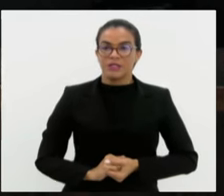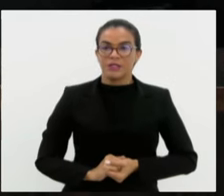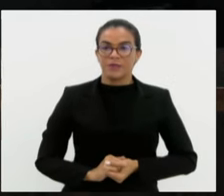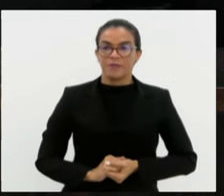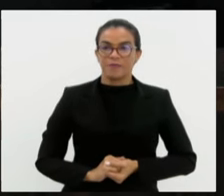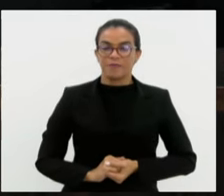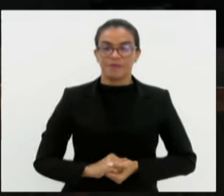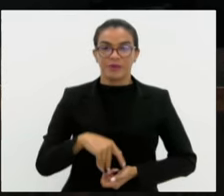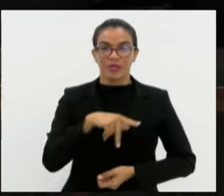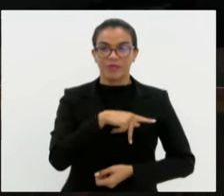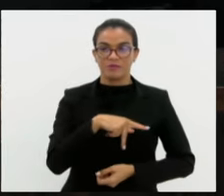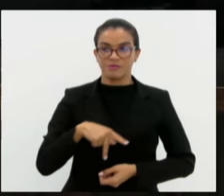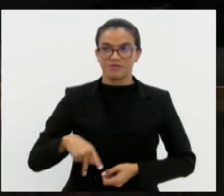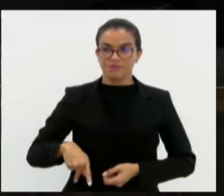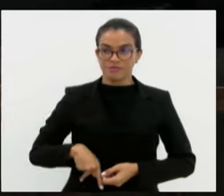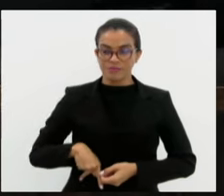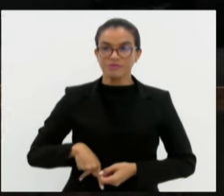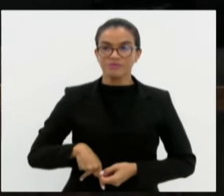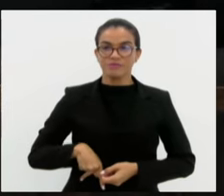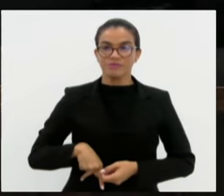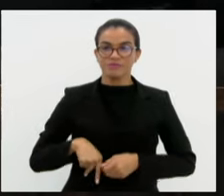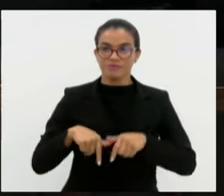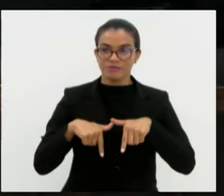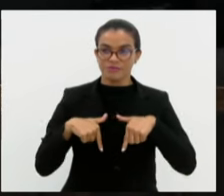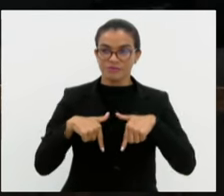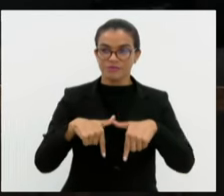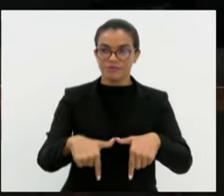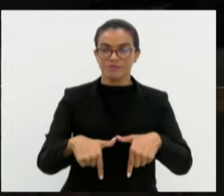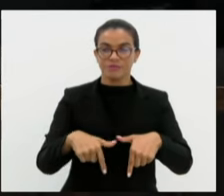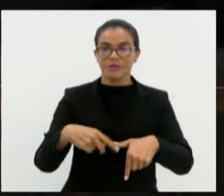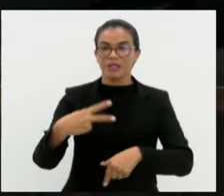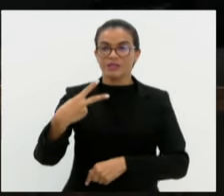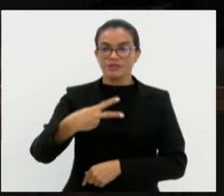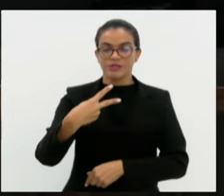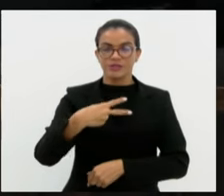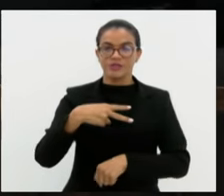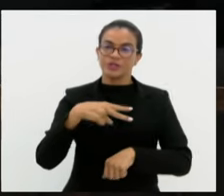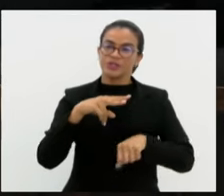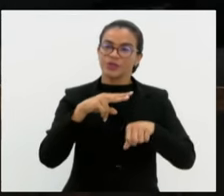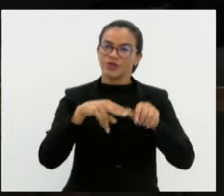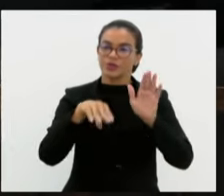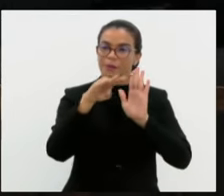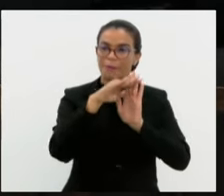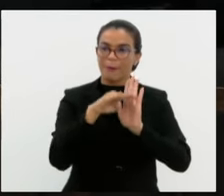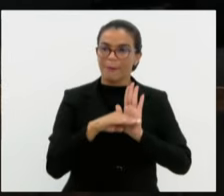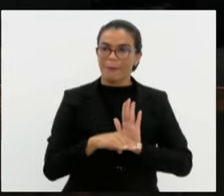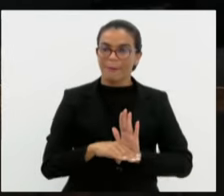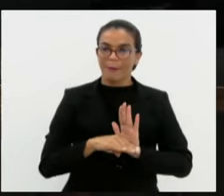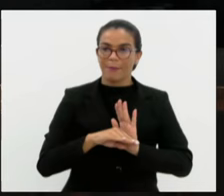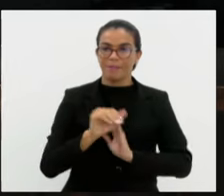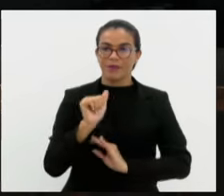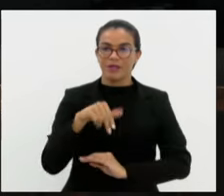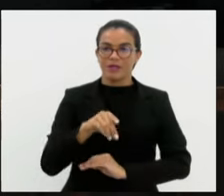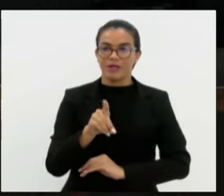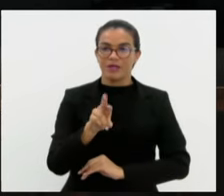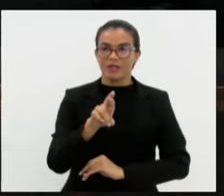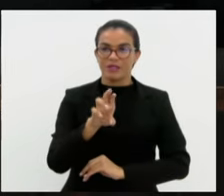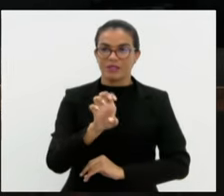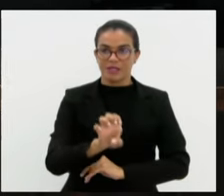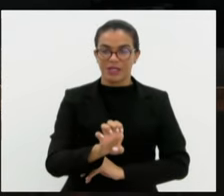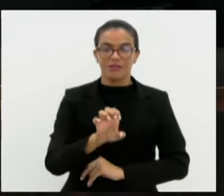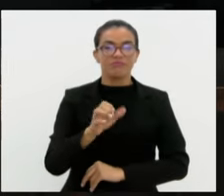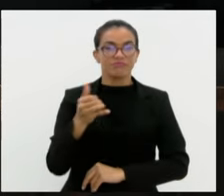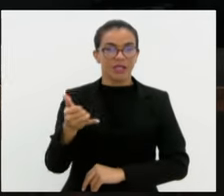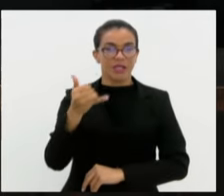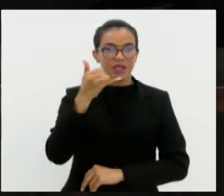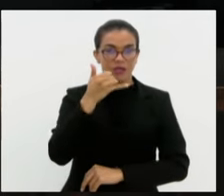A presidência irá proceder à segunda chamada. Deputado André Correia já ligou para cá,